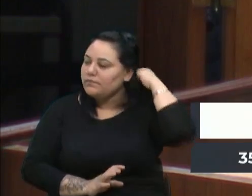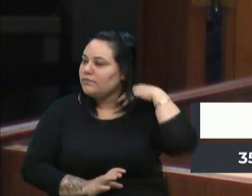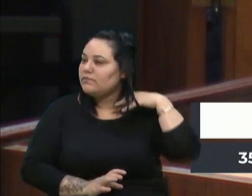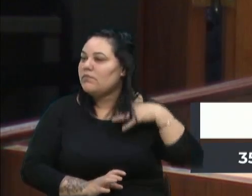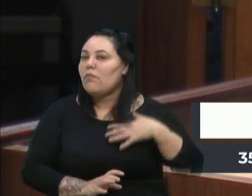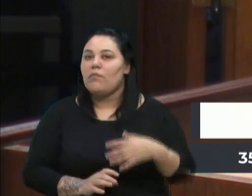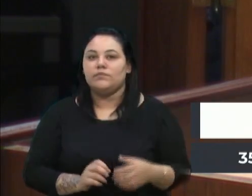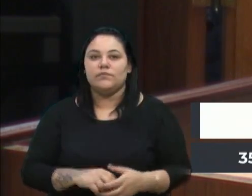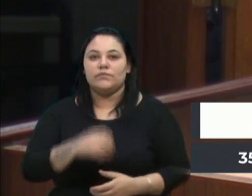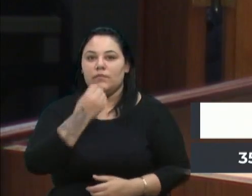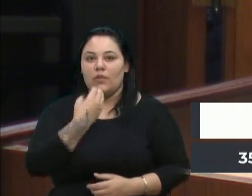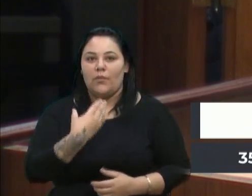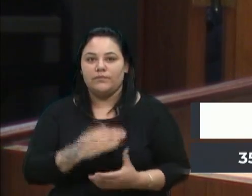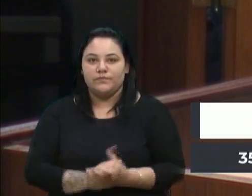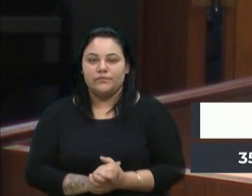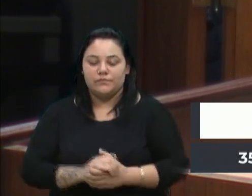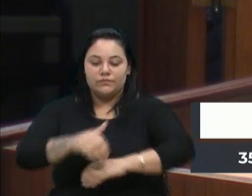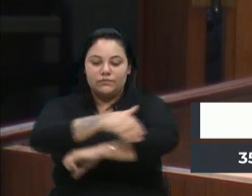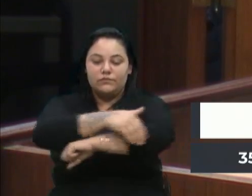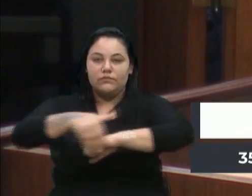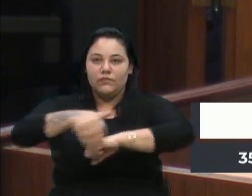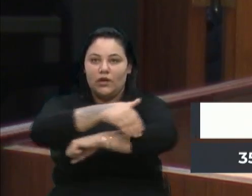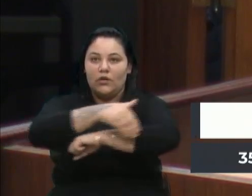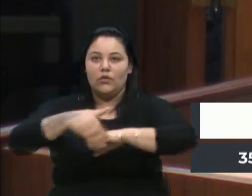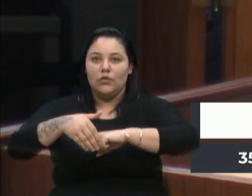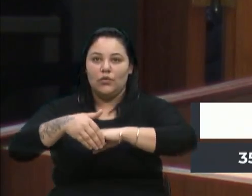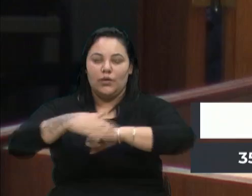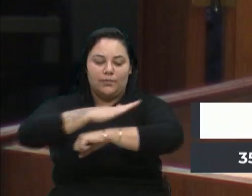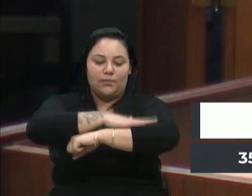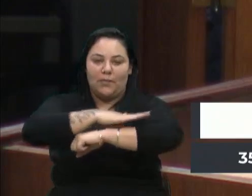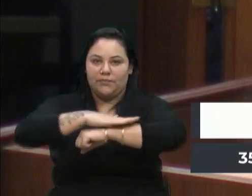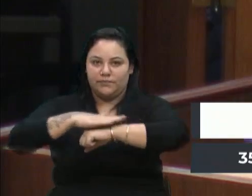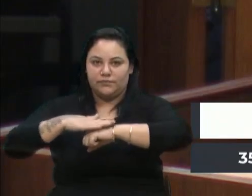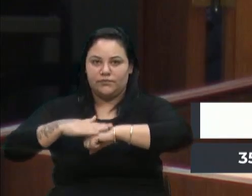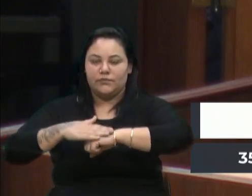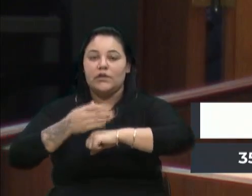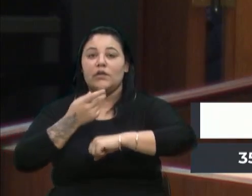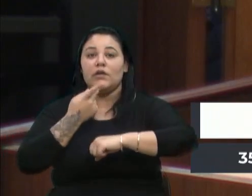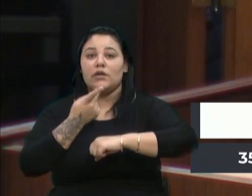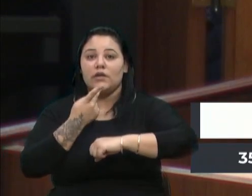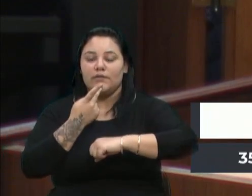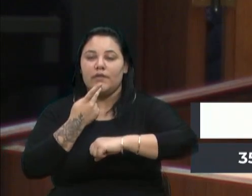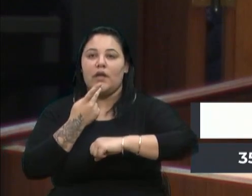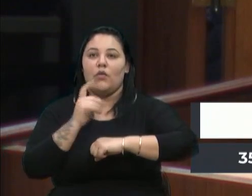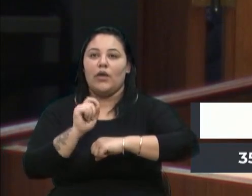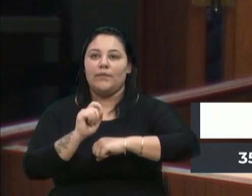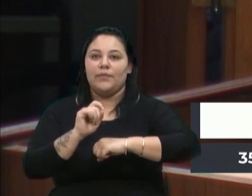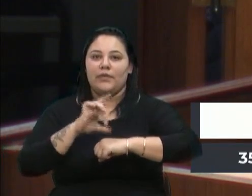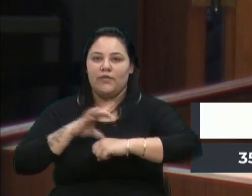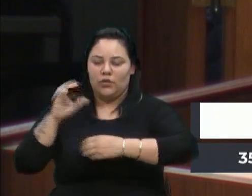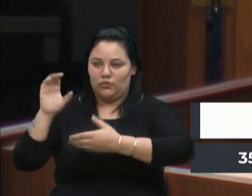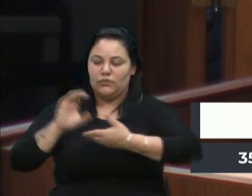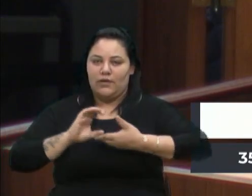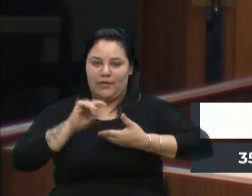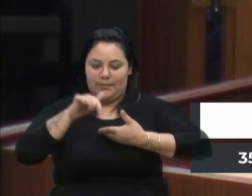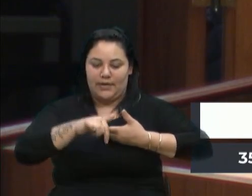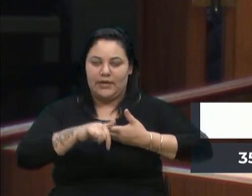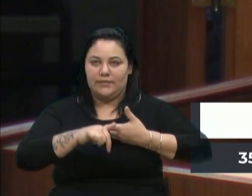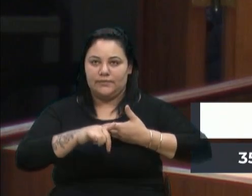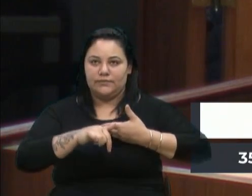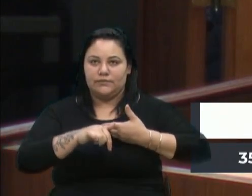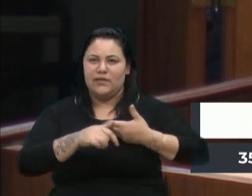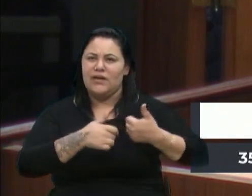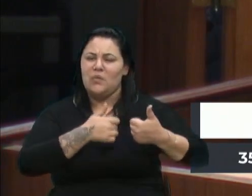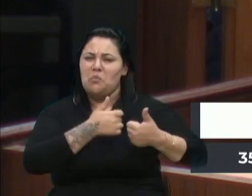paralelepípedos, eu quero dizer o seguinte, está vindo um financiamento para essa casa, para que nós autorizamos, de perto de 50 milhões